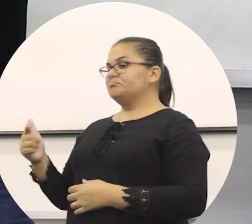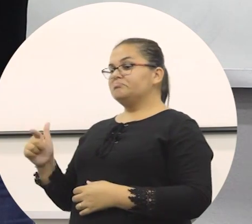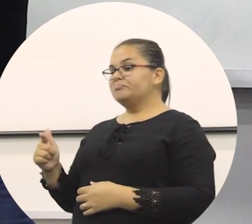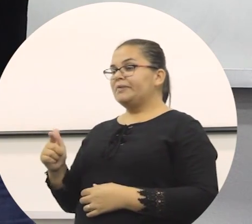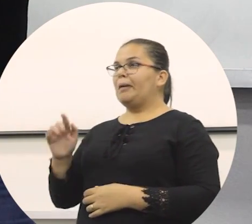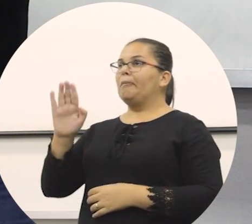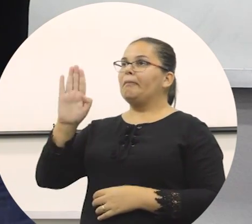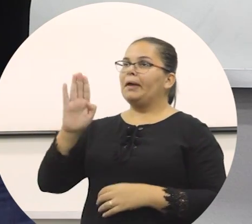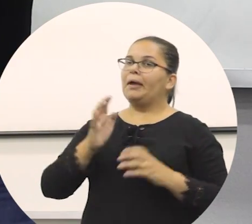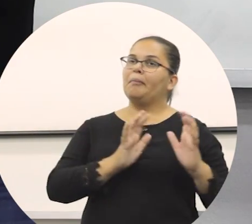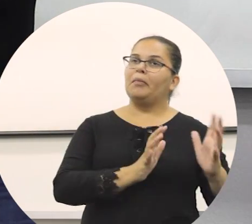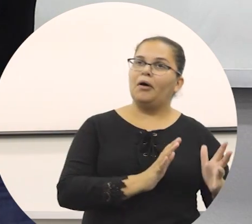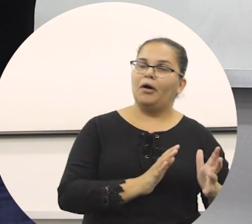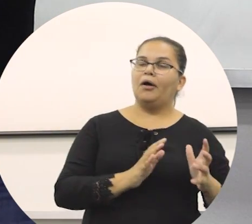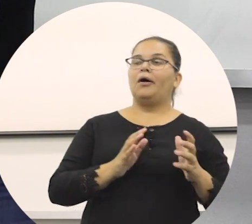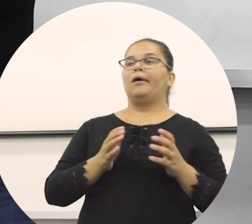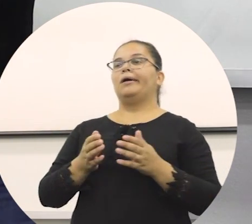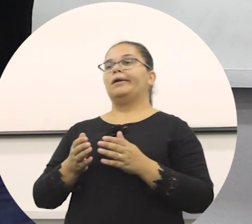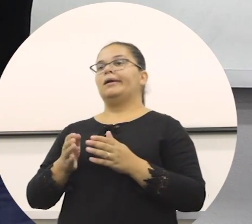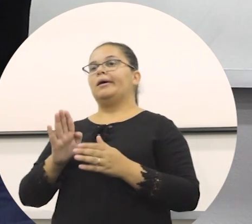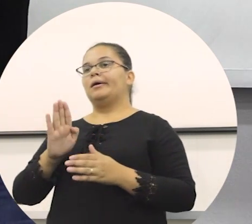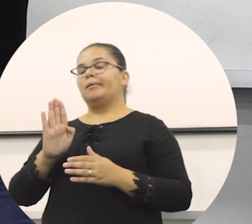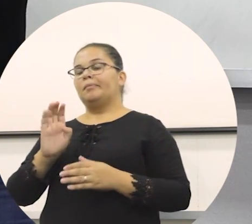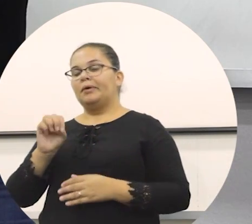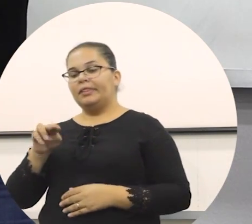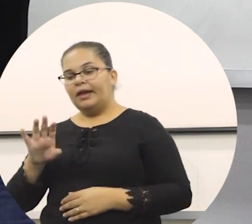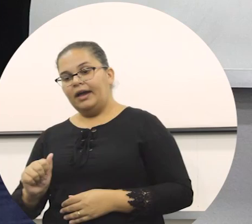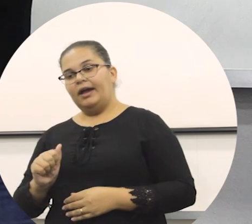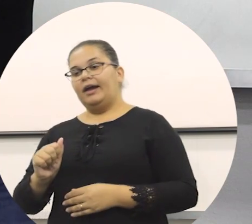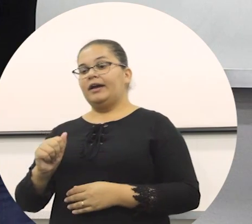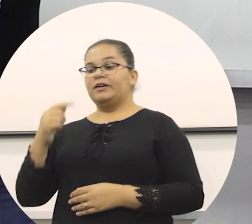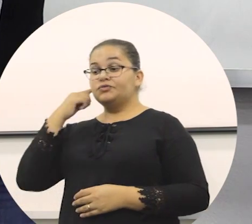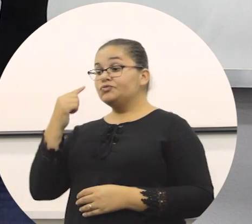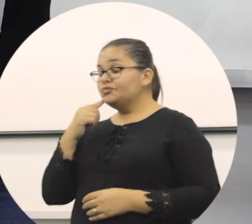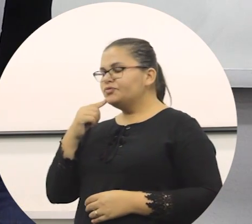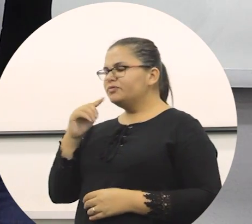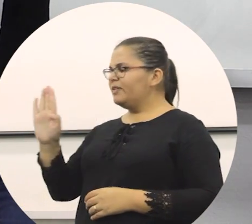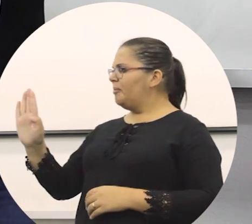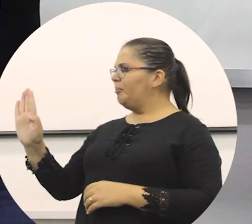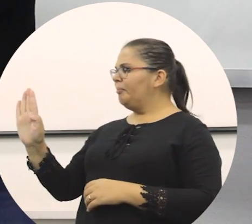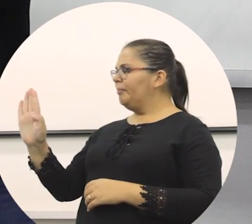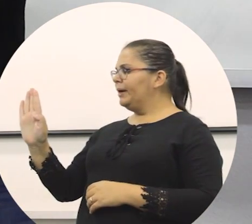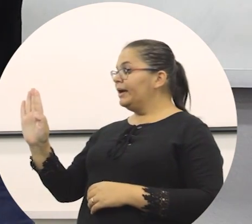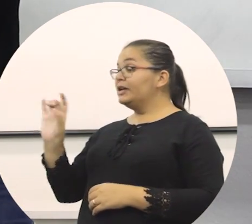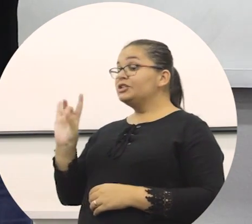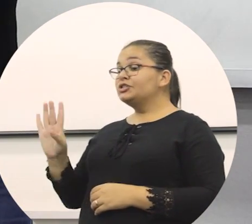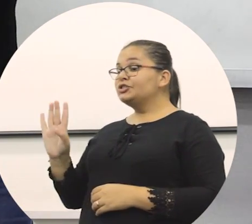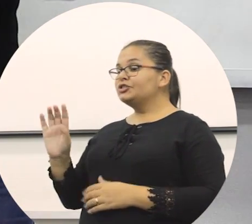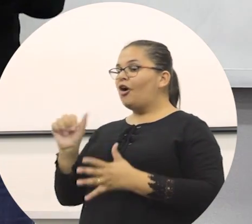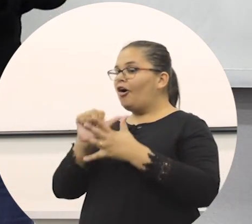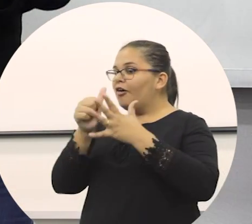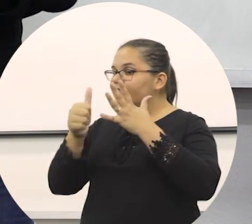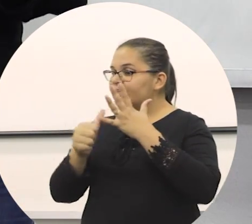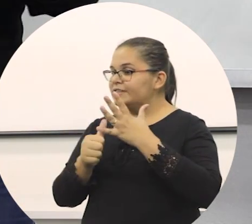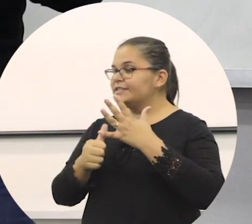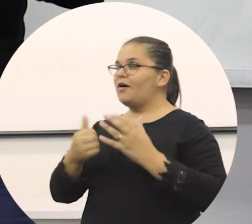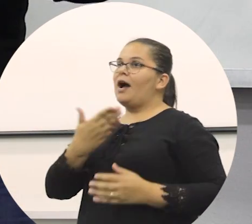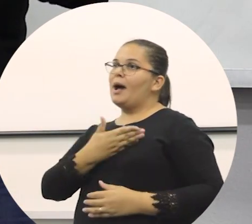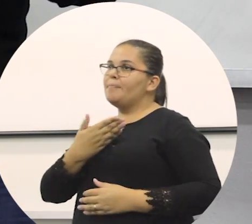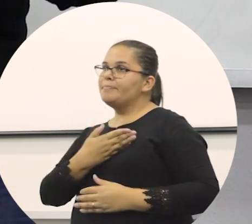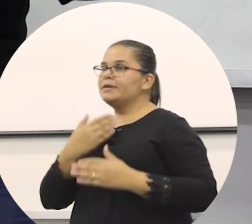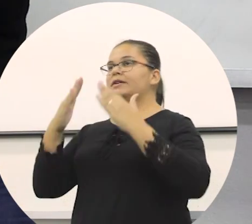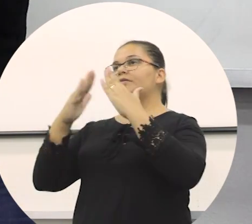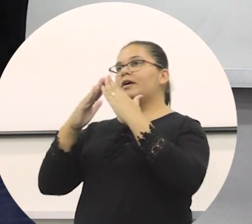da bola, da boneca, o surdo não está vendo isso, porque ele está vendo esse B como uma configuração de mão, que ele faz amigo, ele